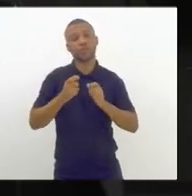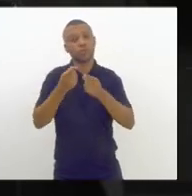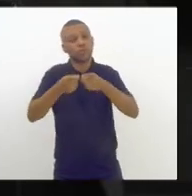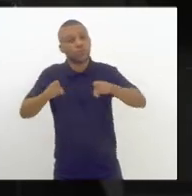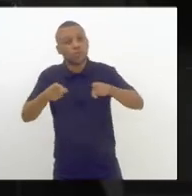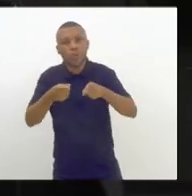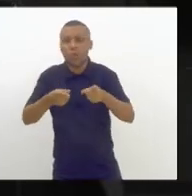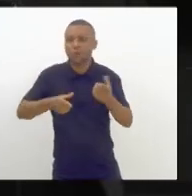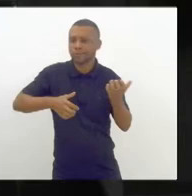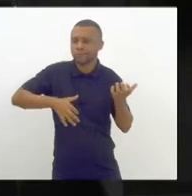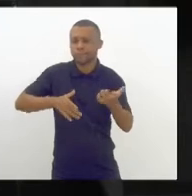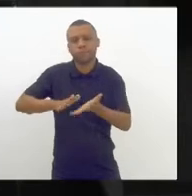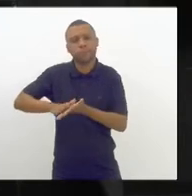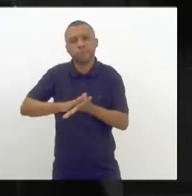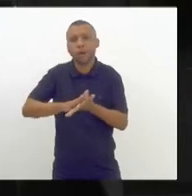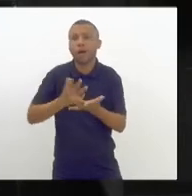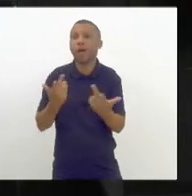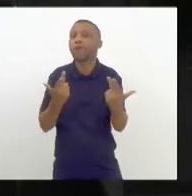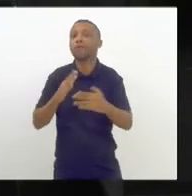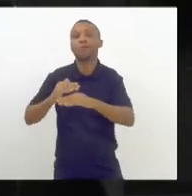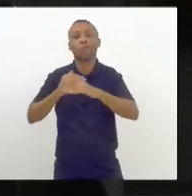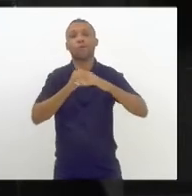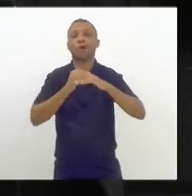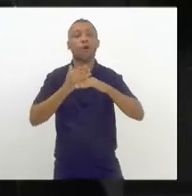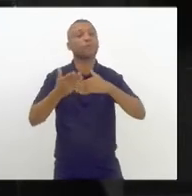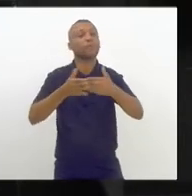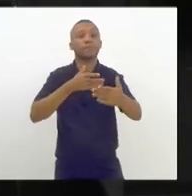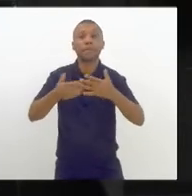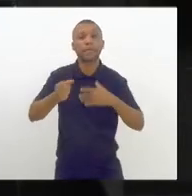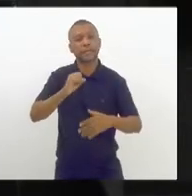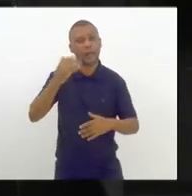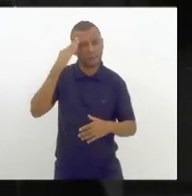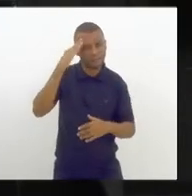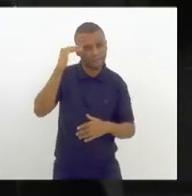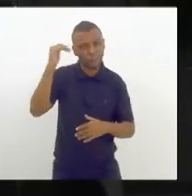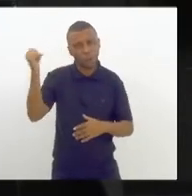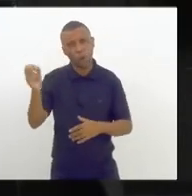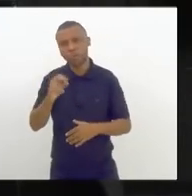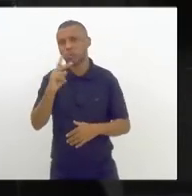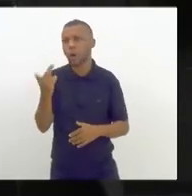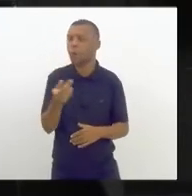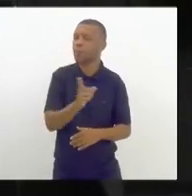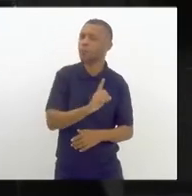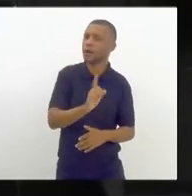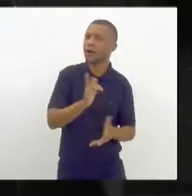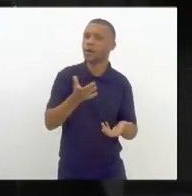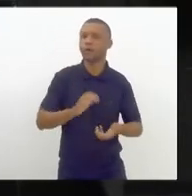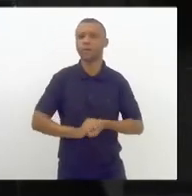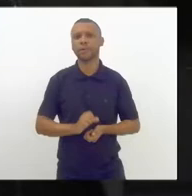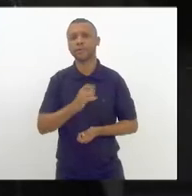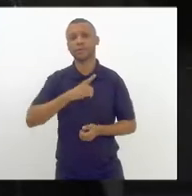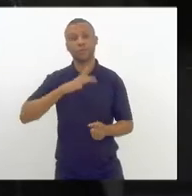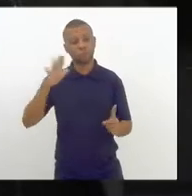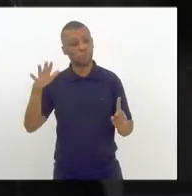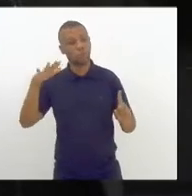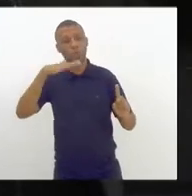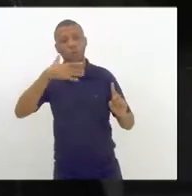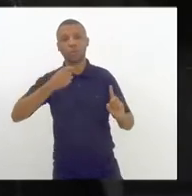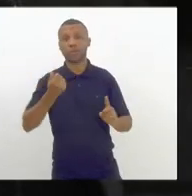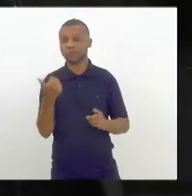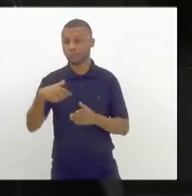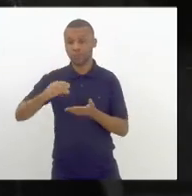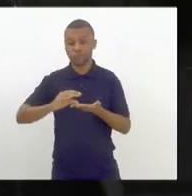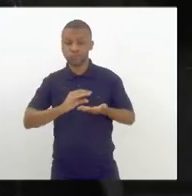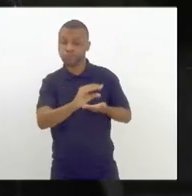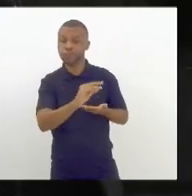igualmente independentemente de fama independentemente de renome os cachês eram